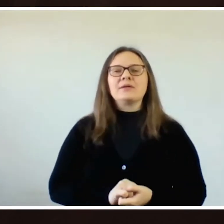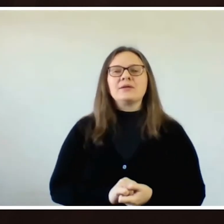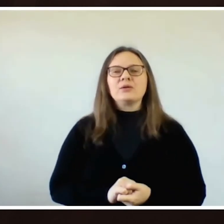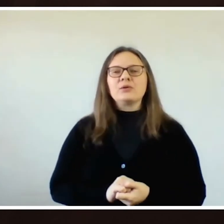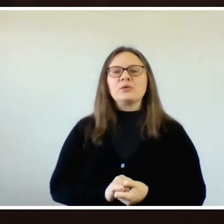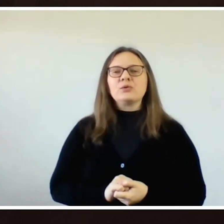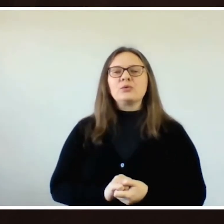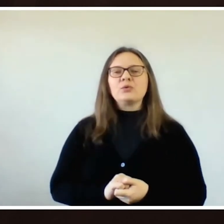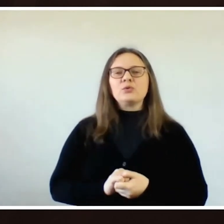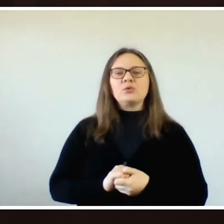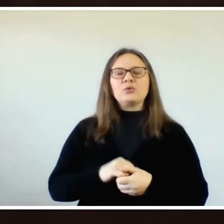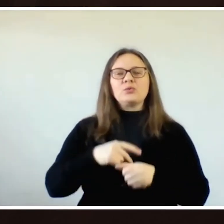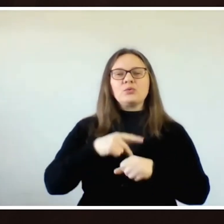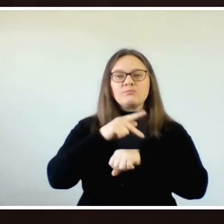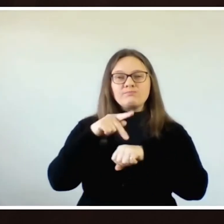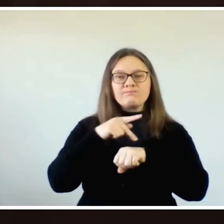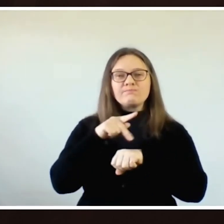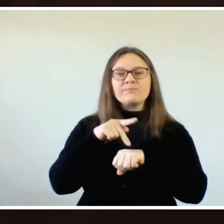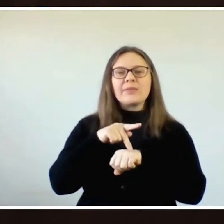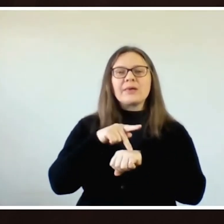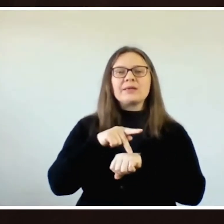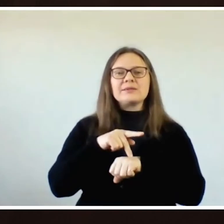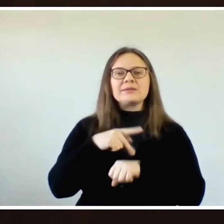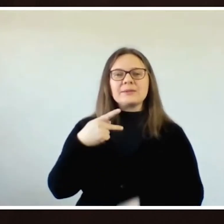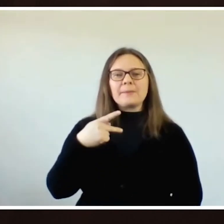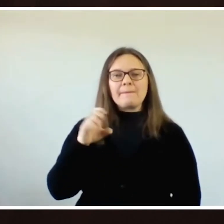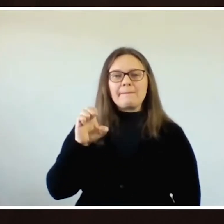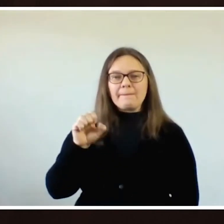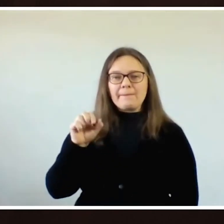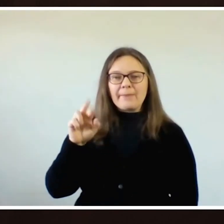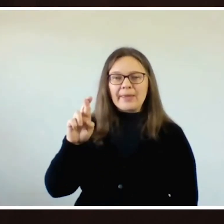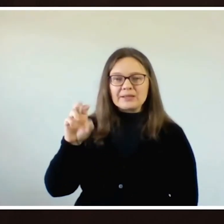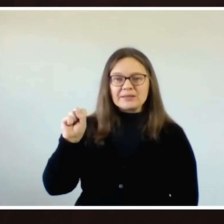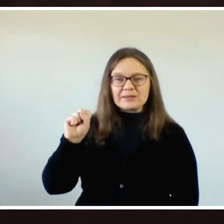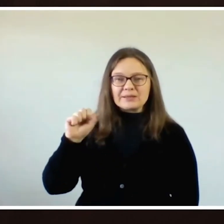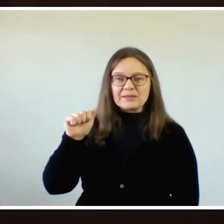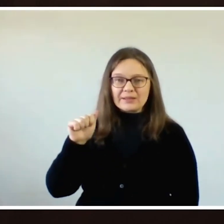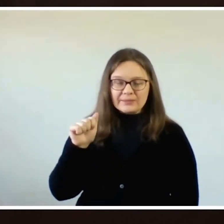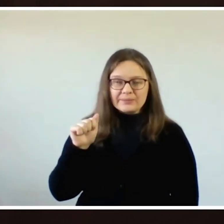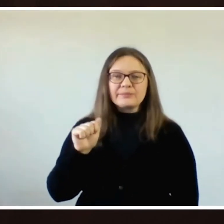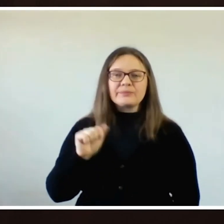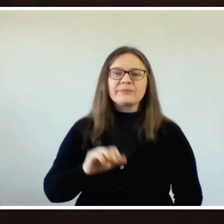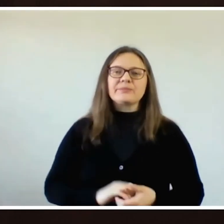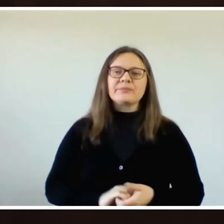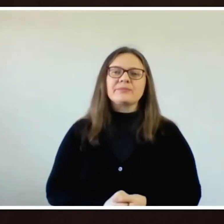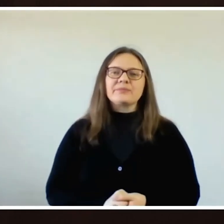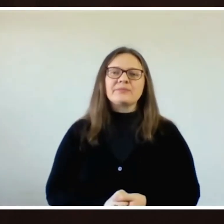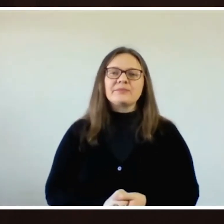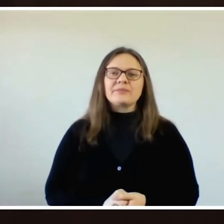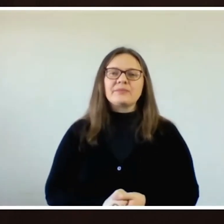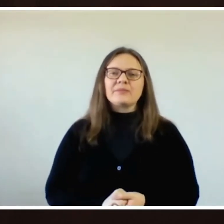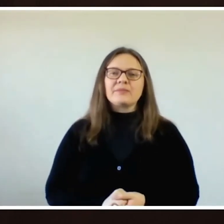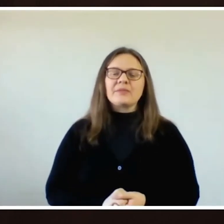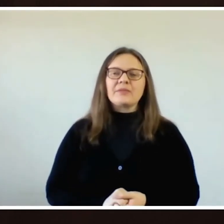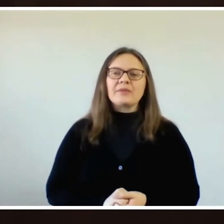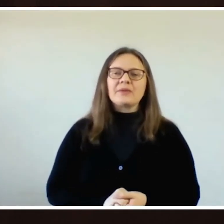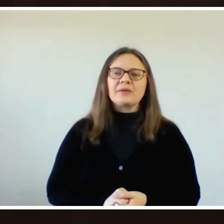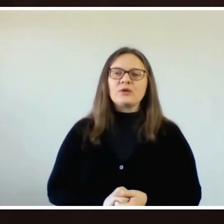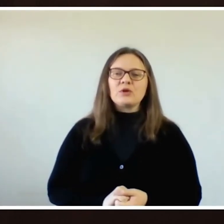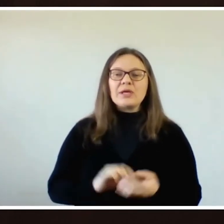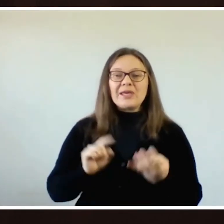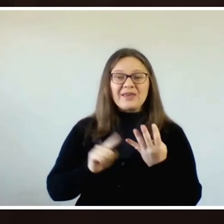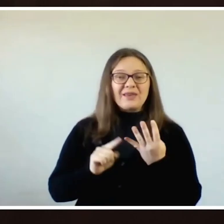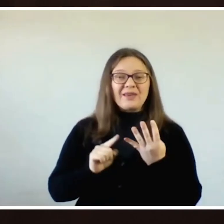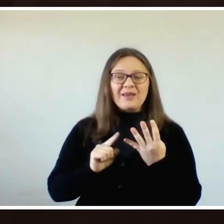por 22 meses. E Joviano o sucedeu. E ele amava a verdade em Jesus. Esse Joviano era precioso.